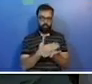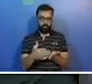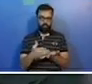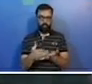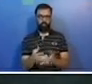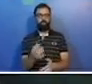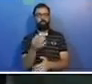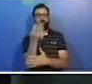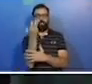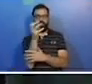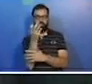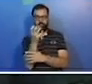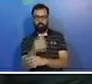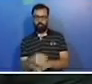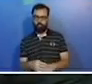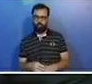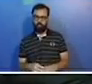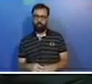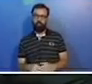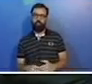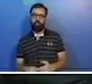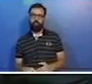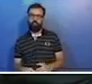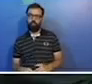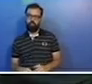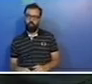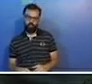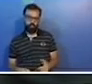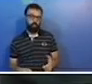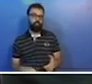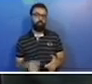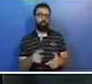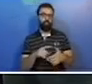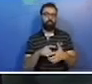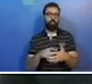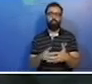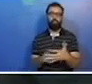pelo produtor. Olha aqui, eu tenho uma cadeia. Produtor,